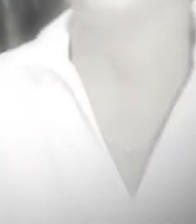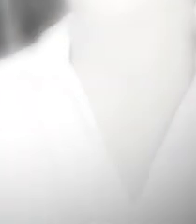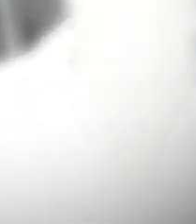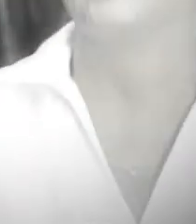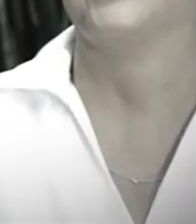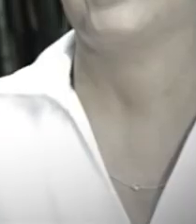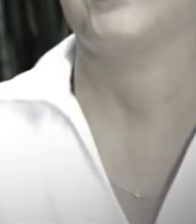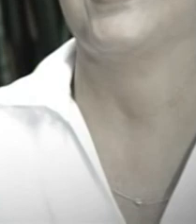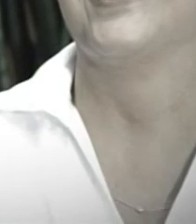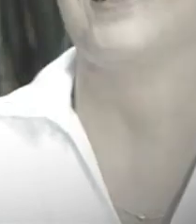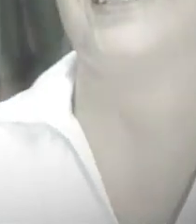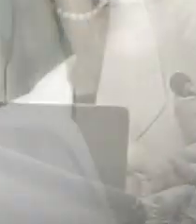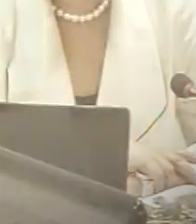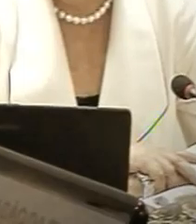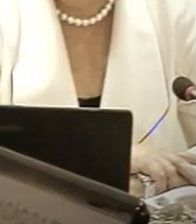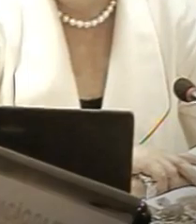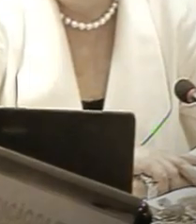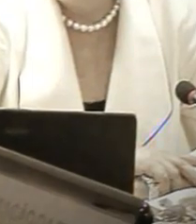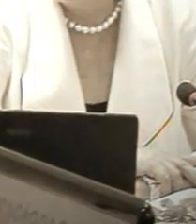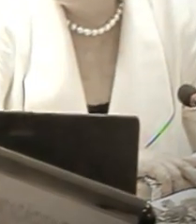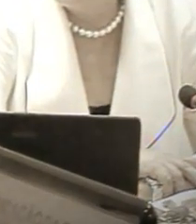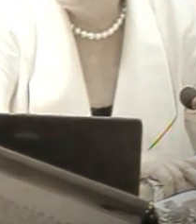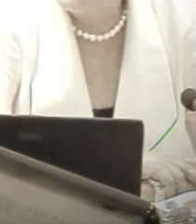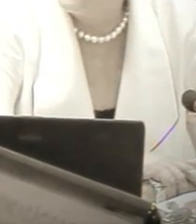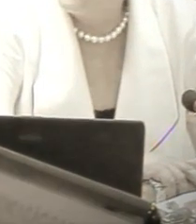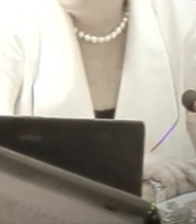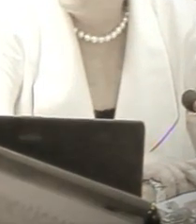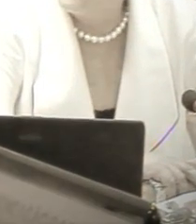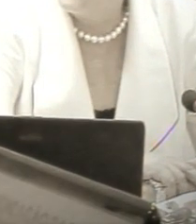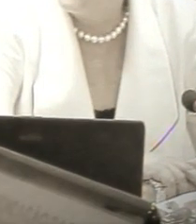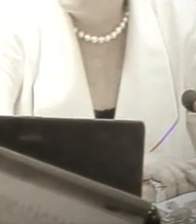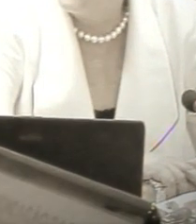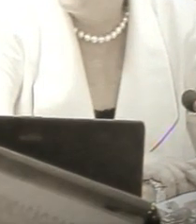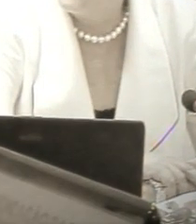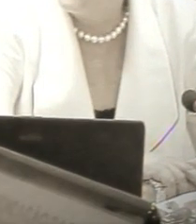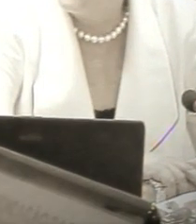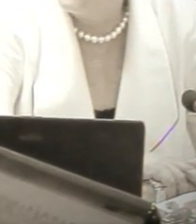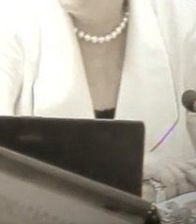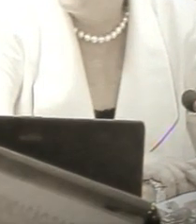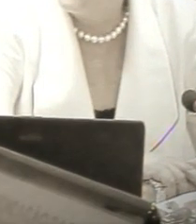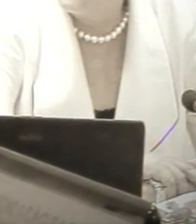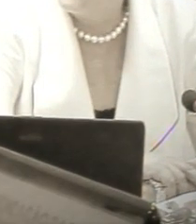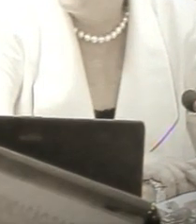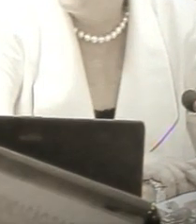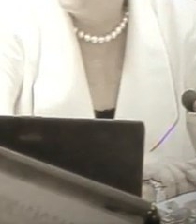Café com a Presidenta.